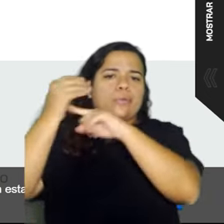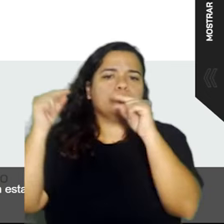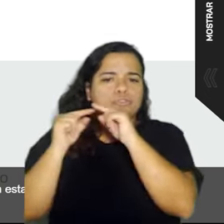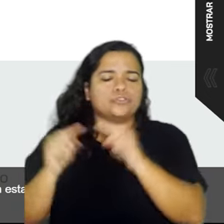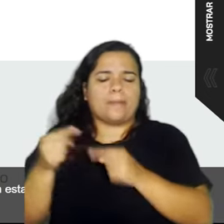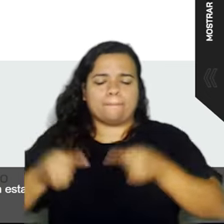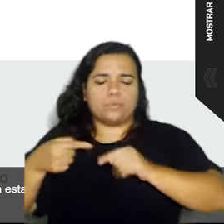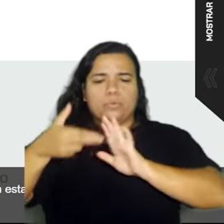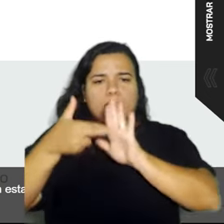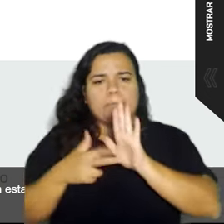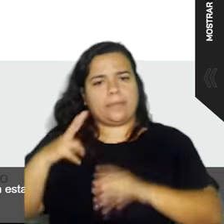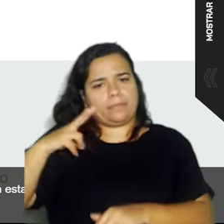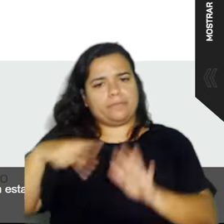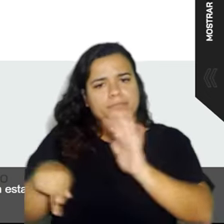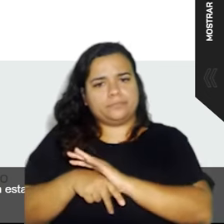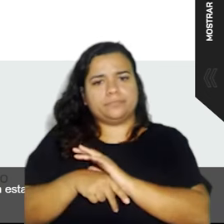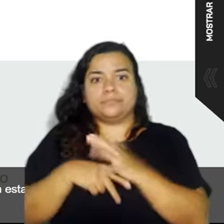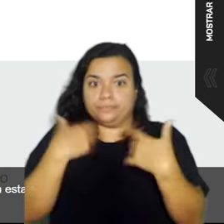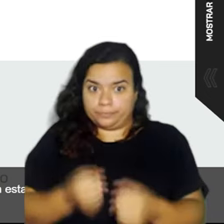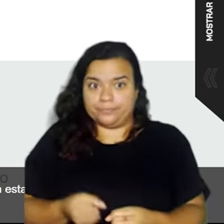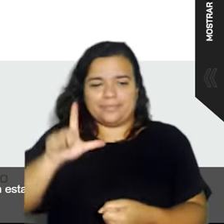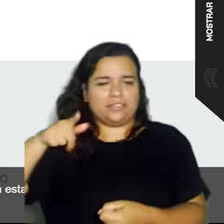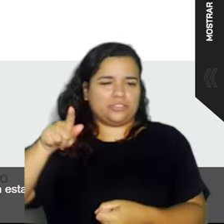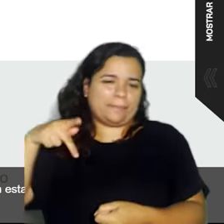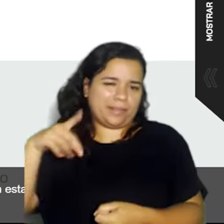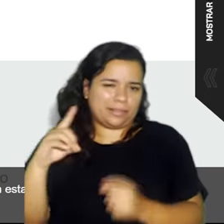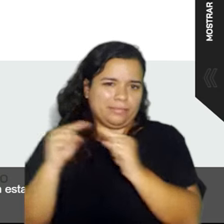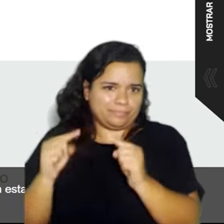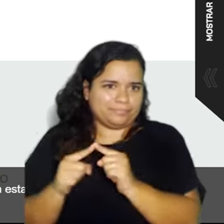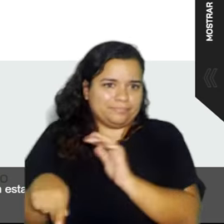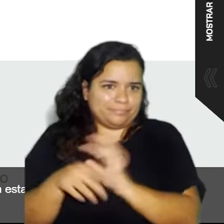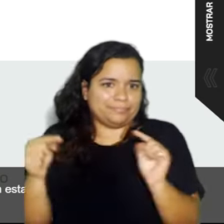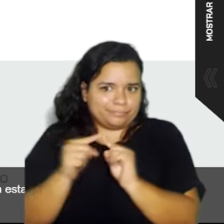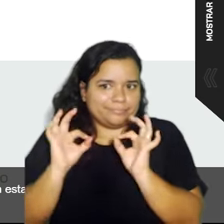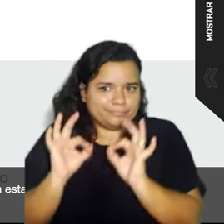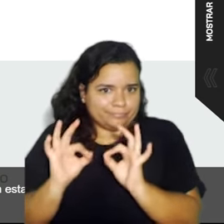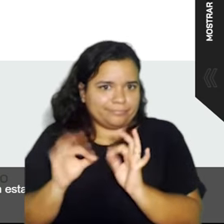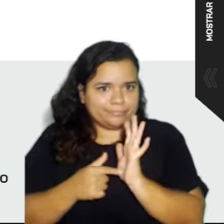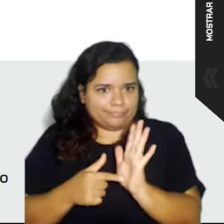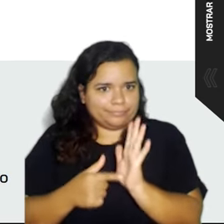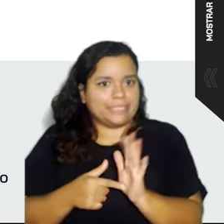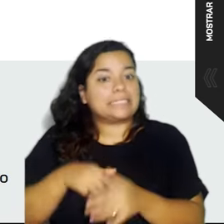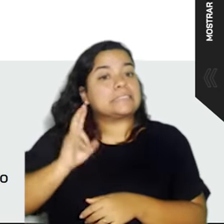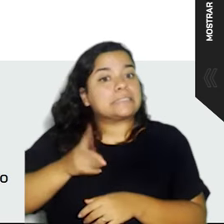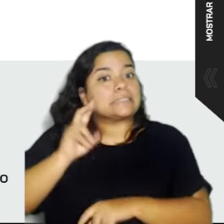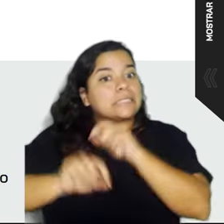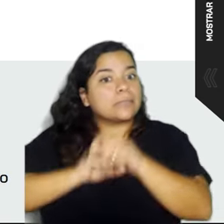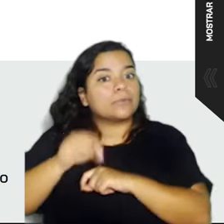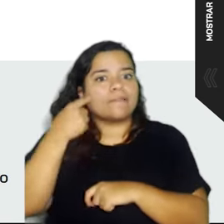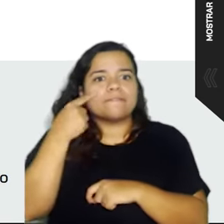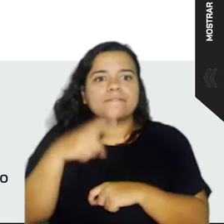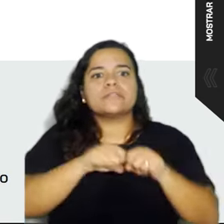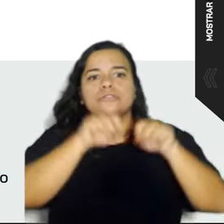política de privacidade ao continuar navegando Você concorda com essas condições sim clique aqui pessoal em Ok sempre que você abre